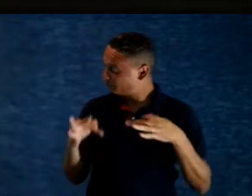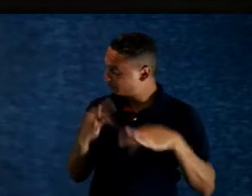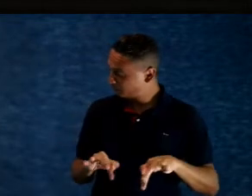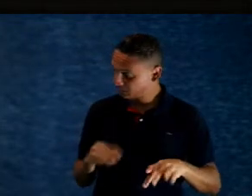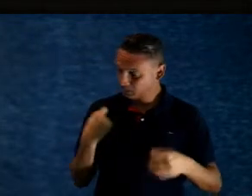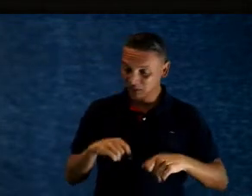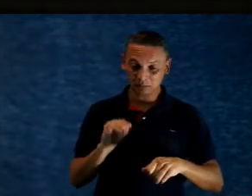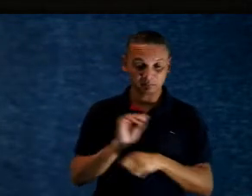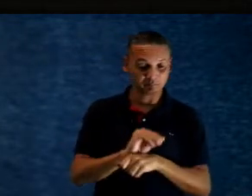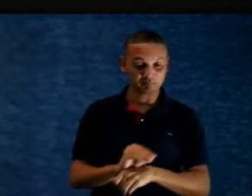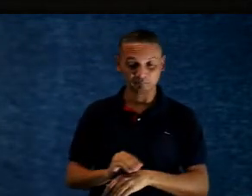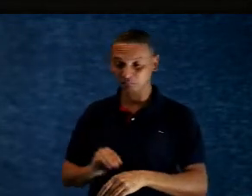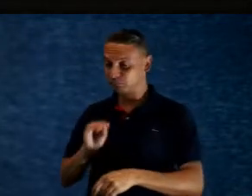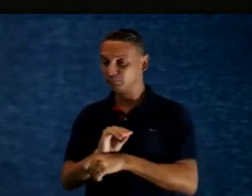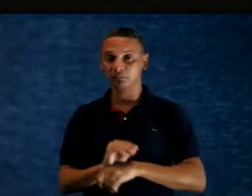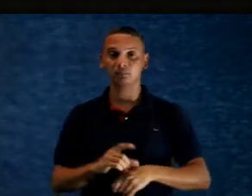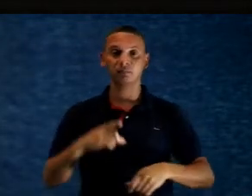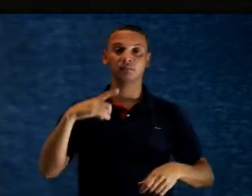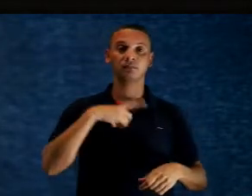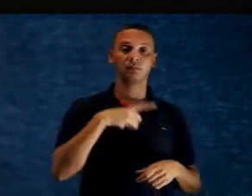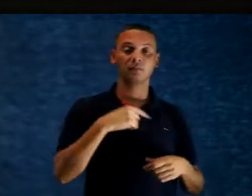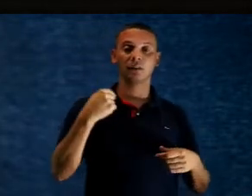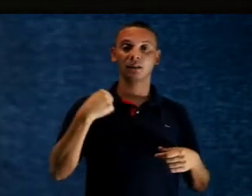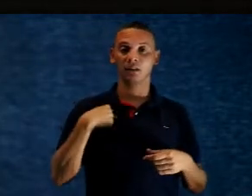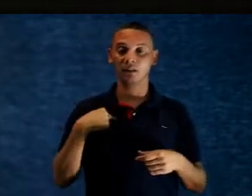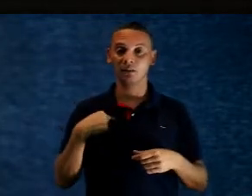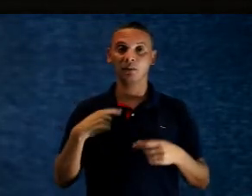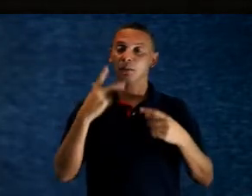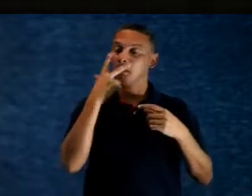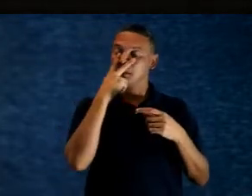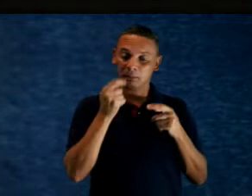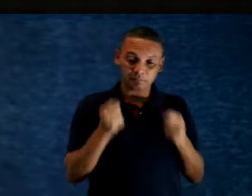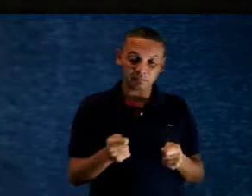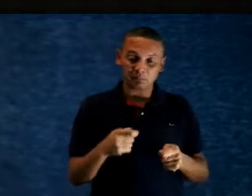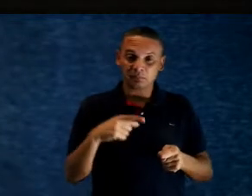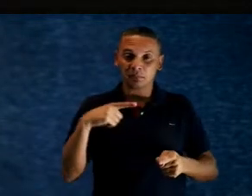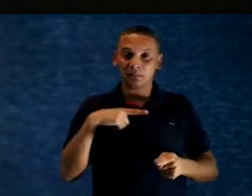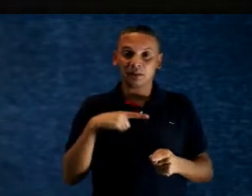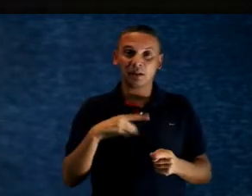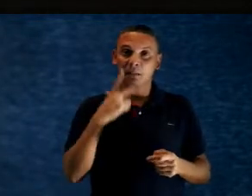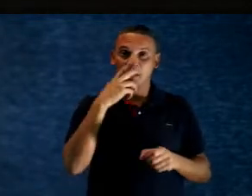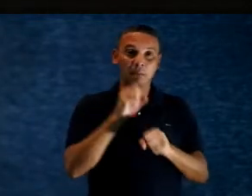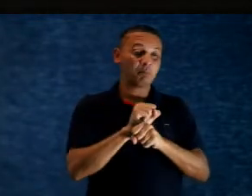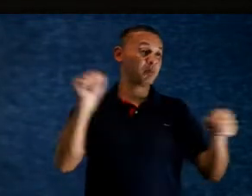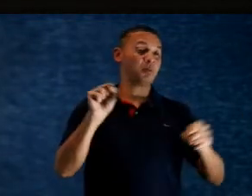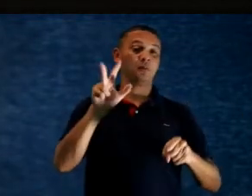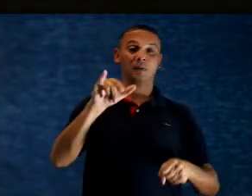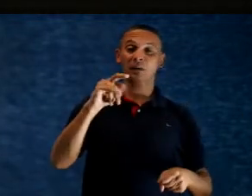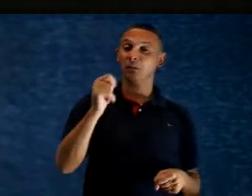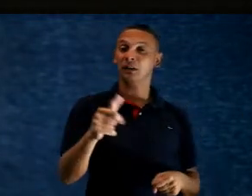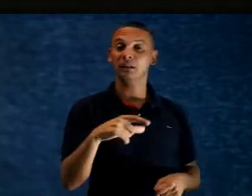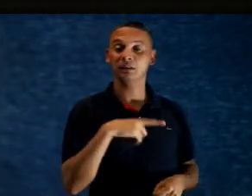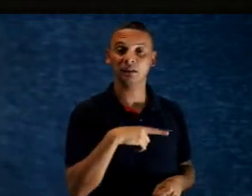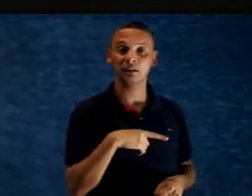de arame farpado. Uma pausa, respiro. Enquanto a saliva acumulada, a simples função de